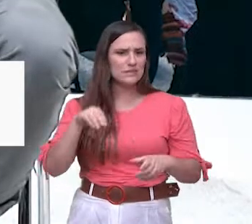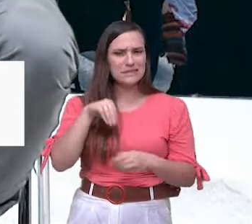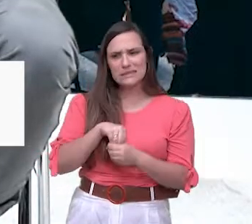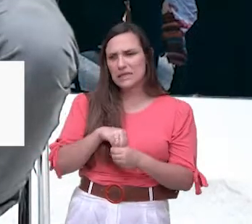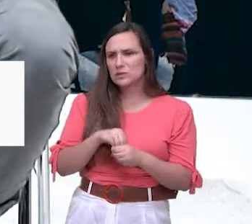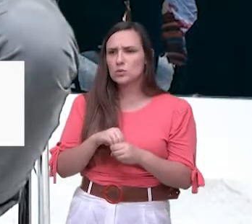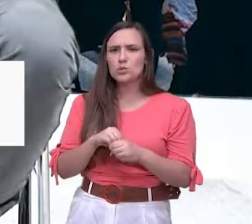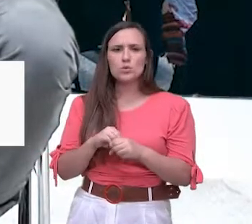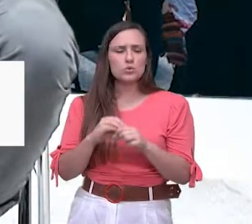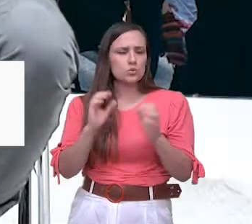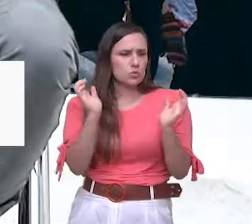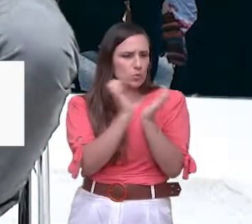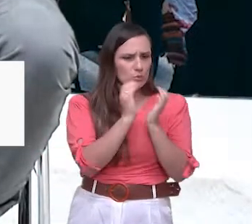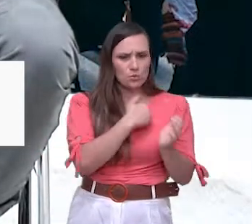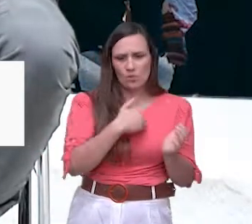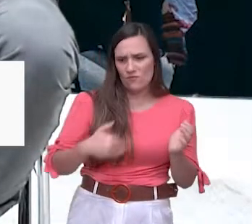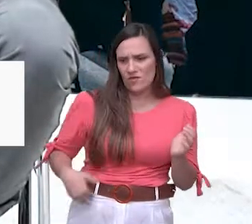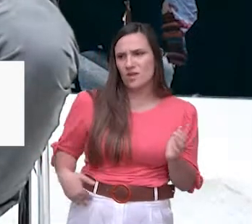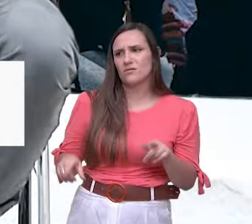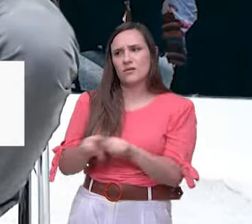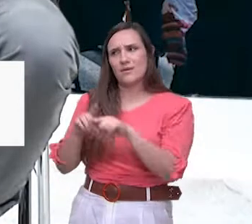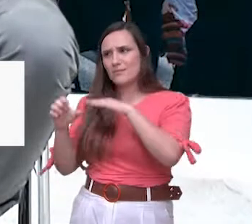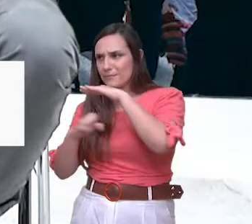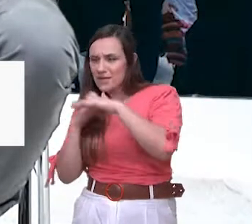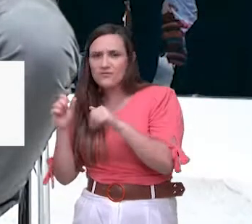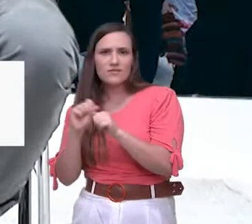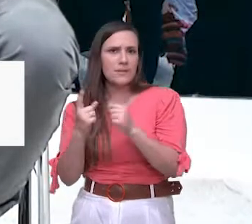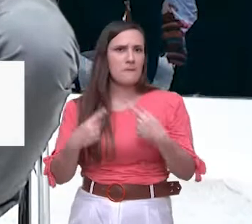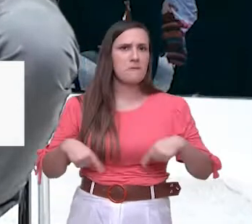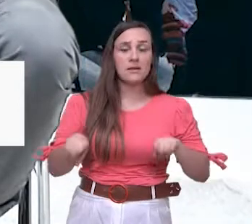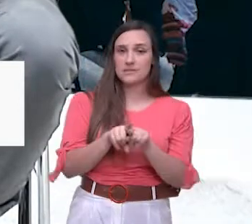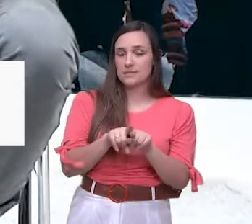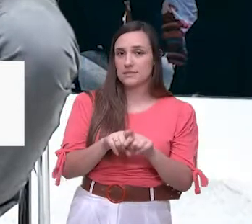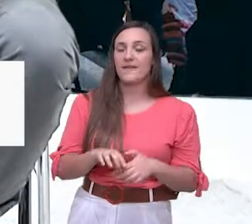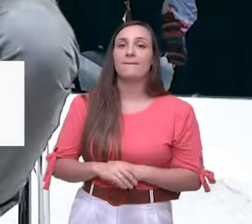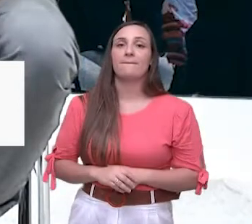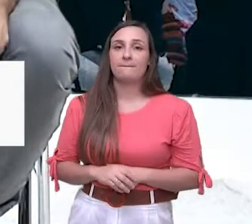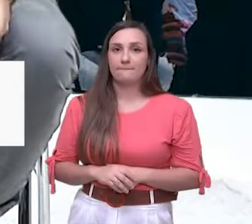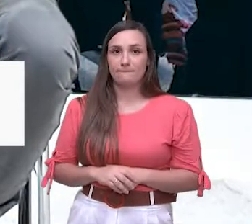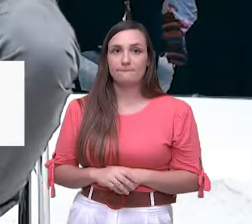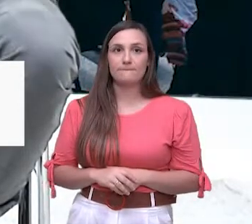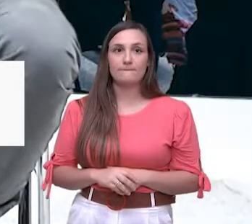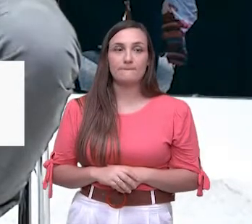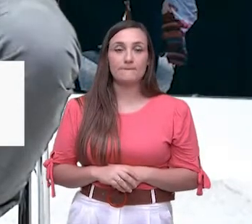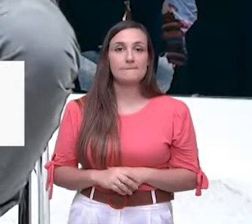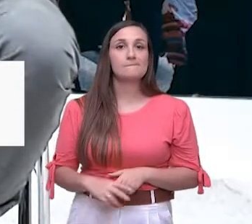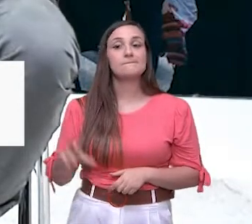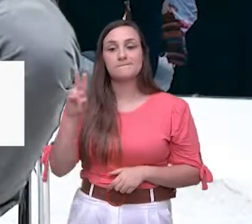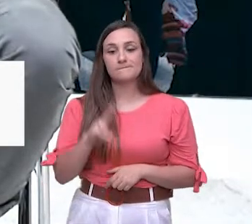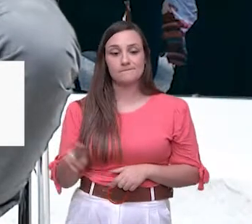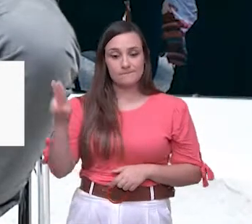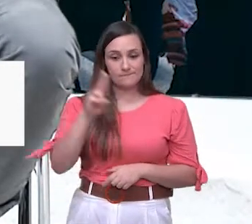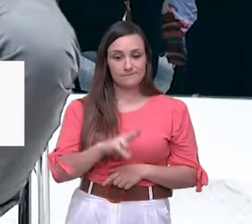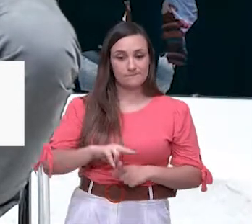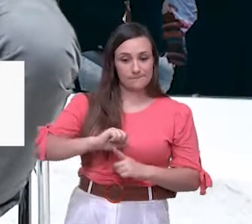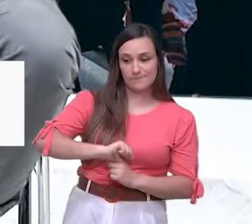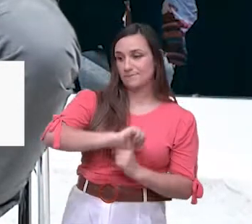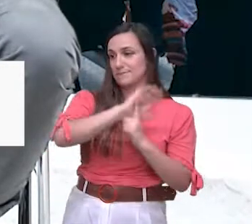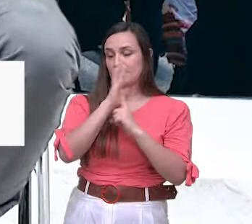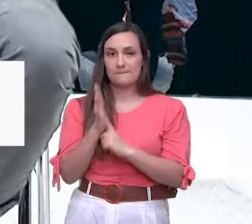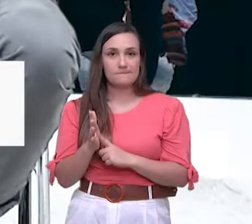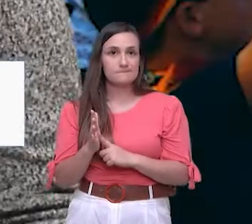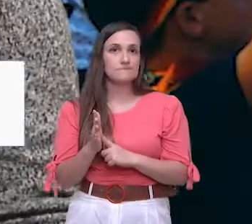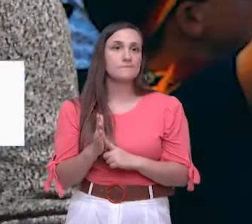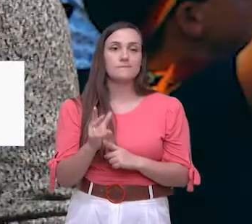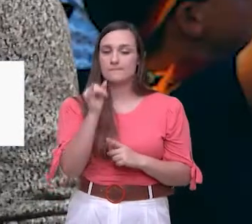é estrutural né nos órgãos nas parcerias de modo que a gente com o olhar de uma